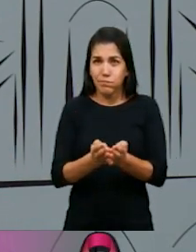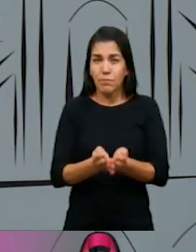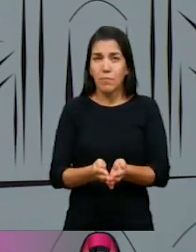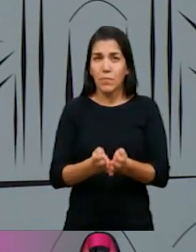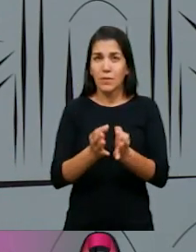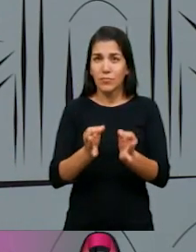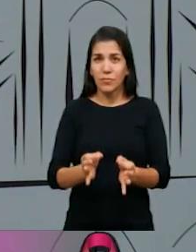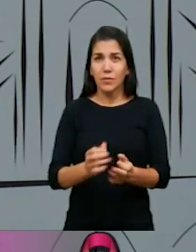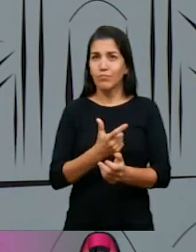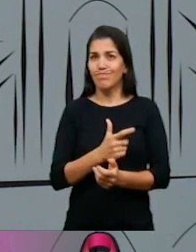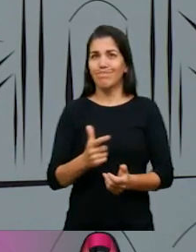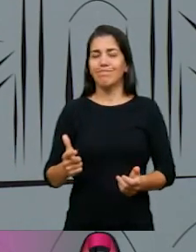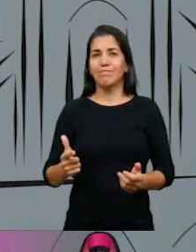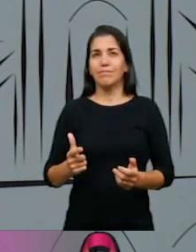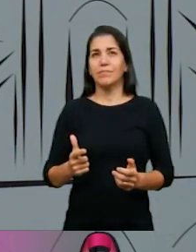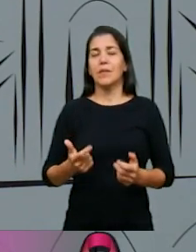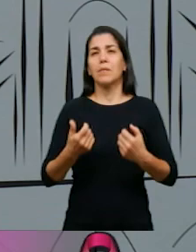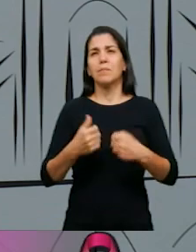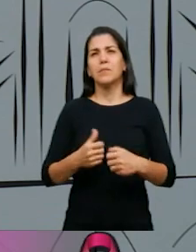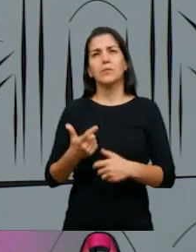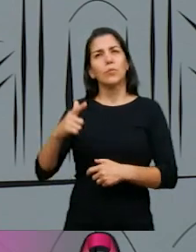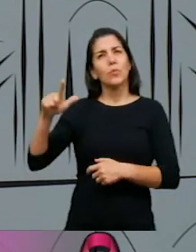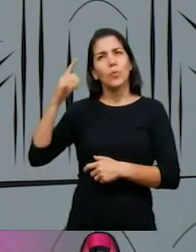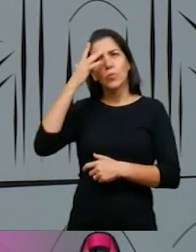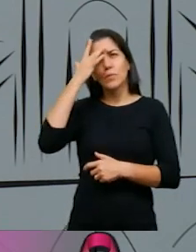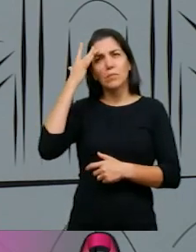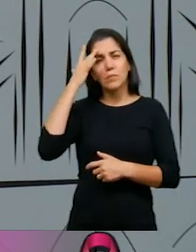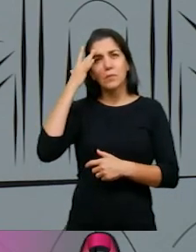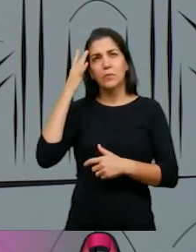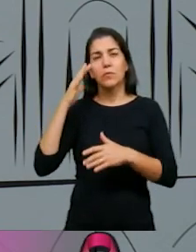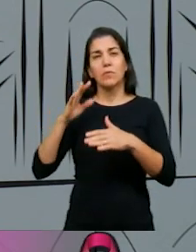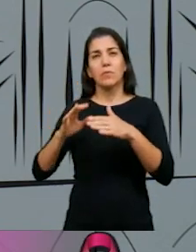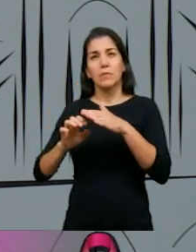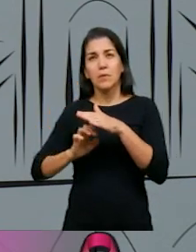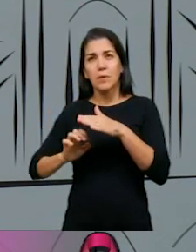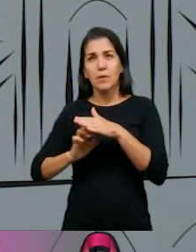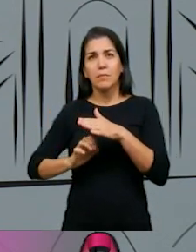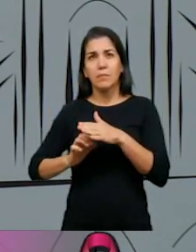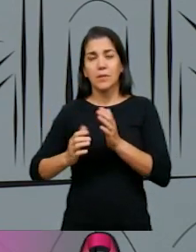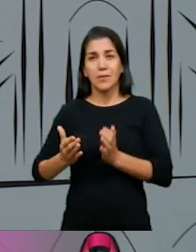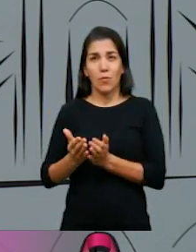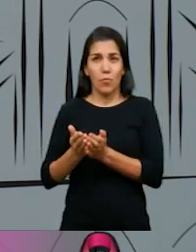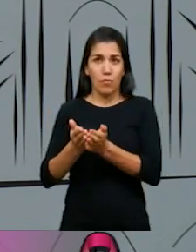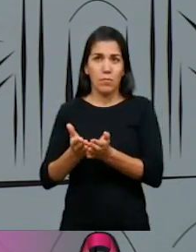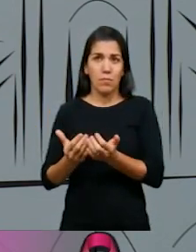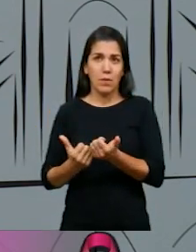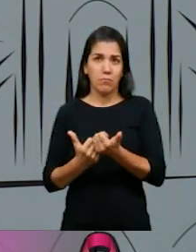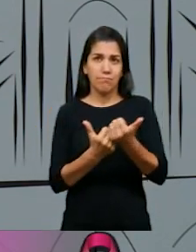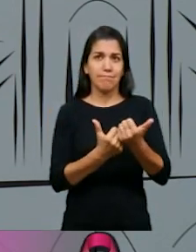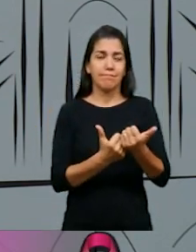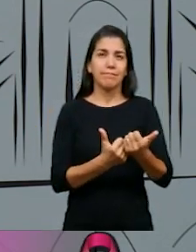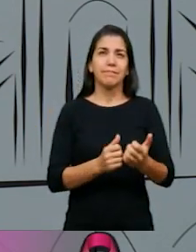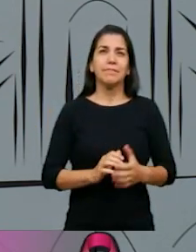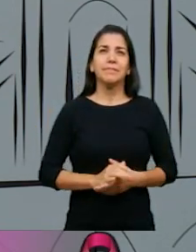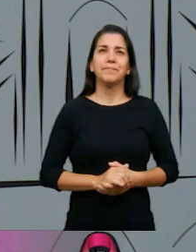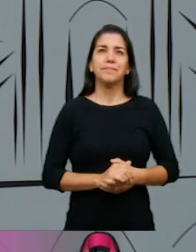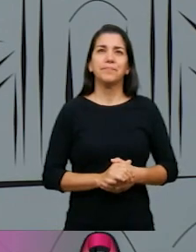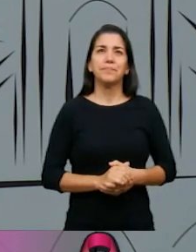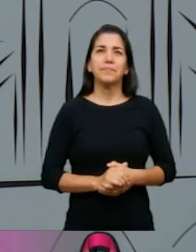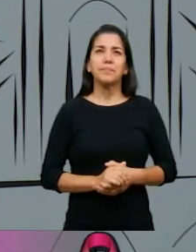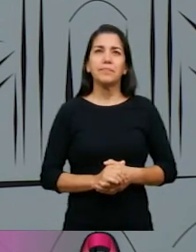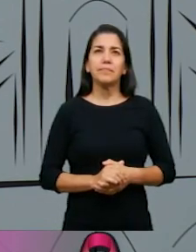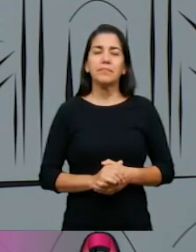contar com o apoio de pessoas, de empresários da cidade que prestou esse apoio. Nós tínhamos uma